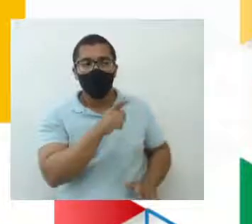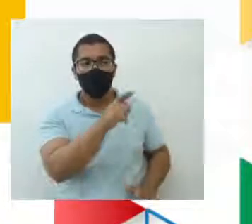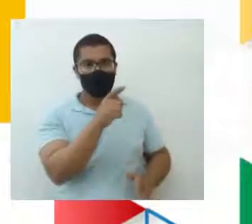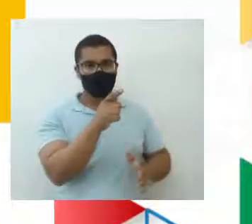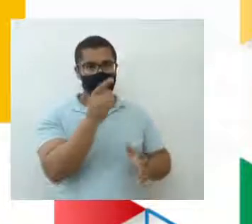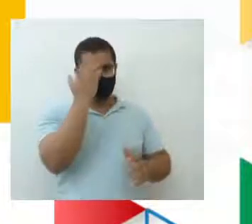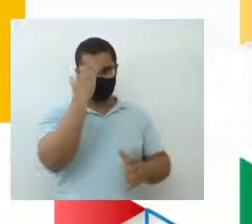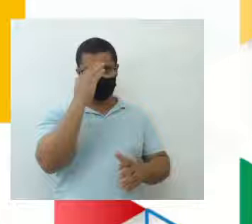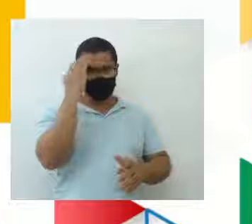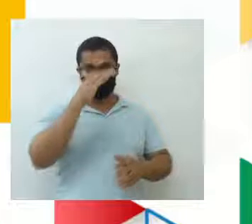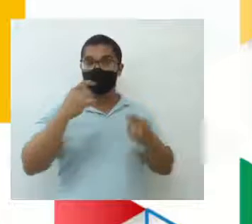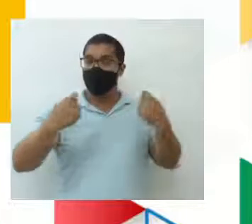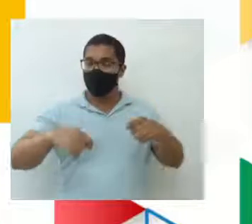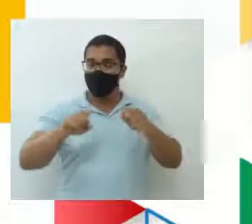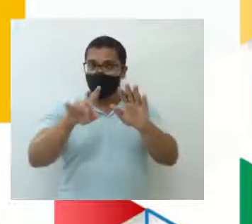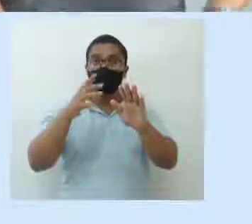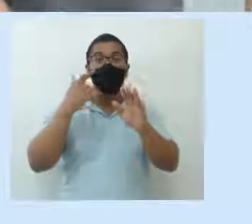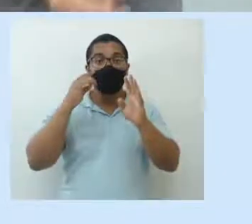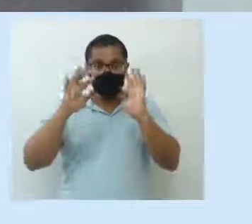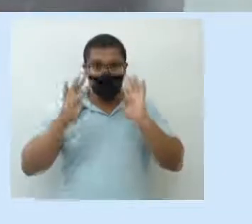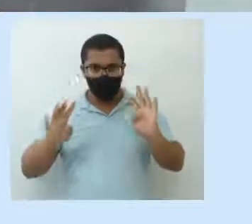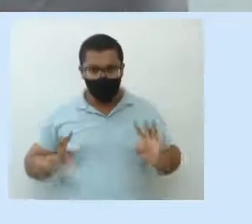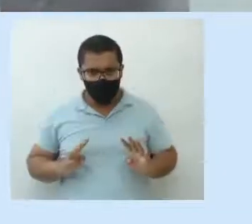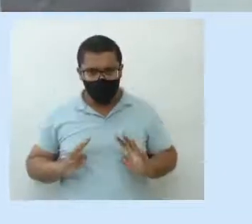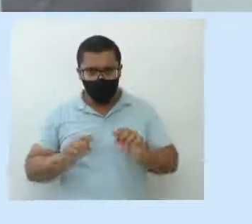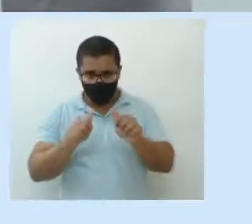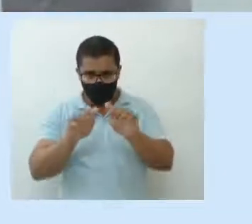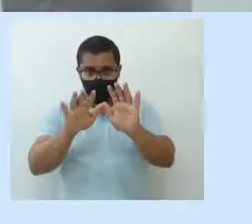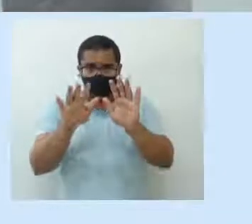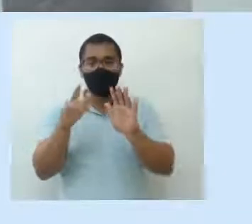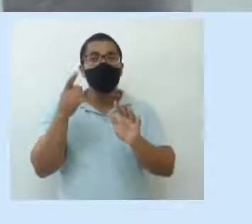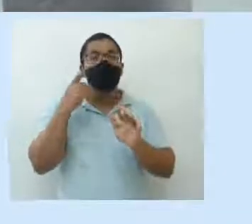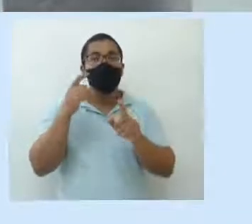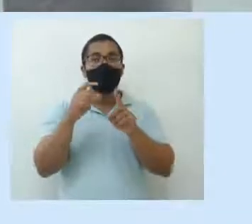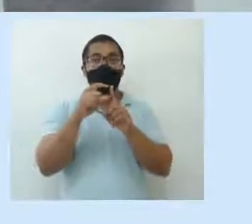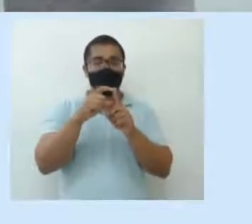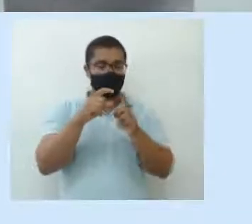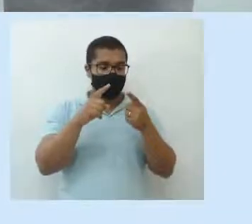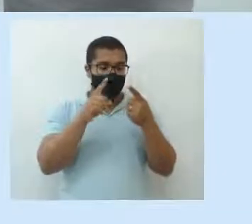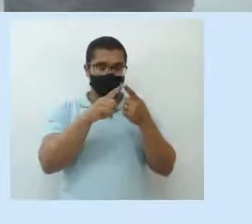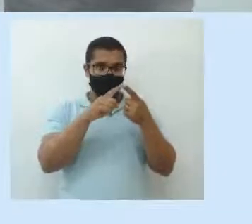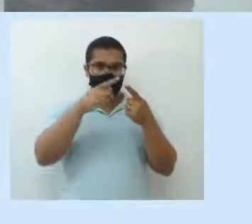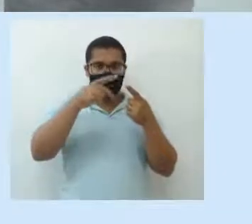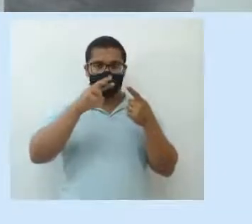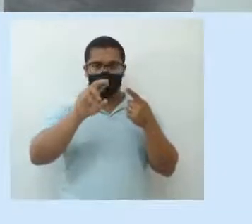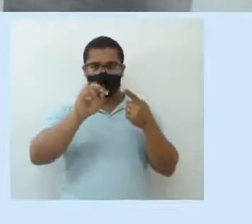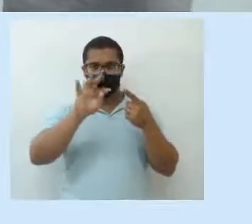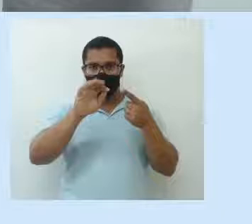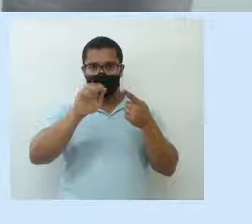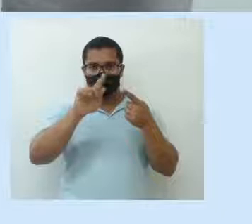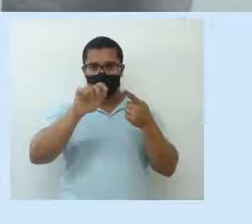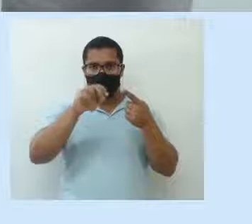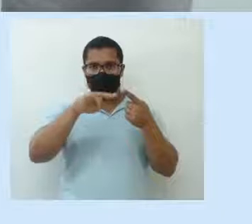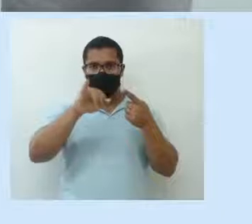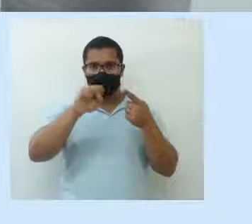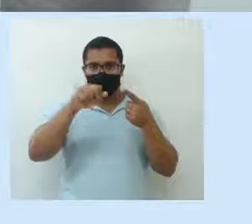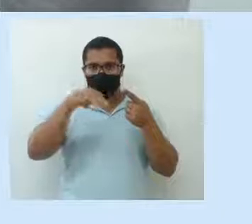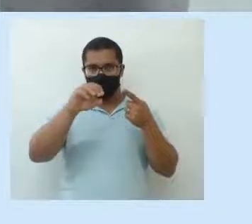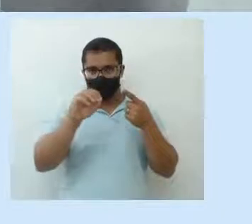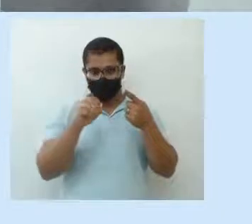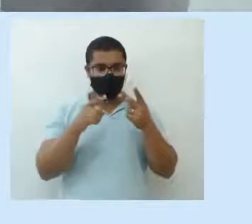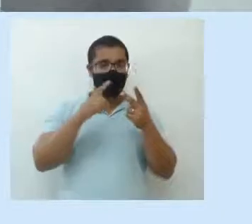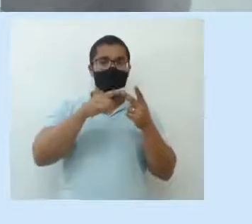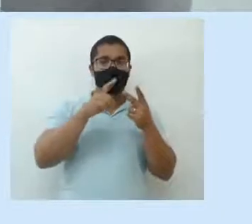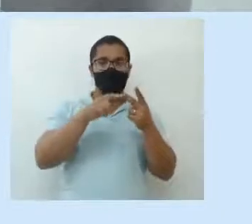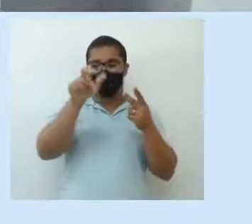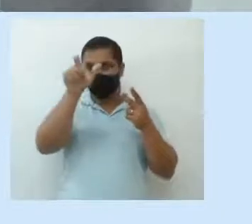uma vez, olhando para mim, nós temos as palavras-chave, protagonismo do sujeito ante o objeto